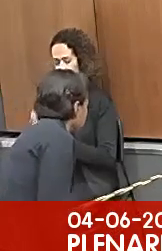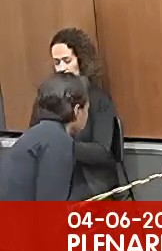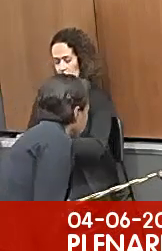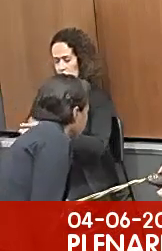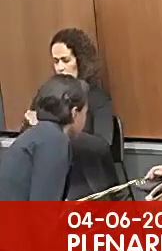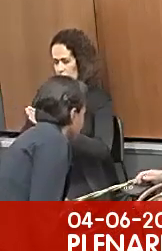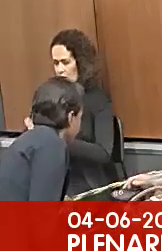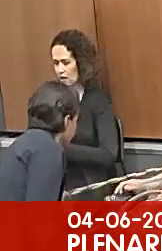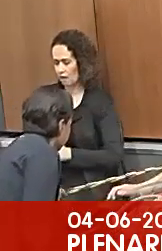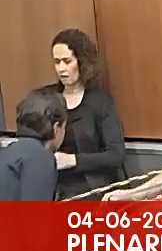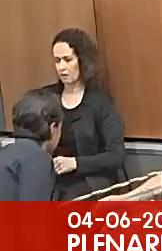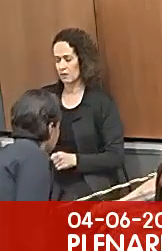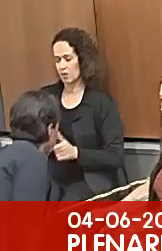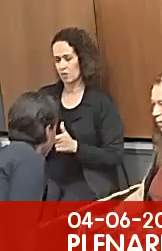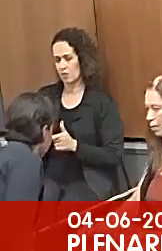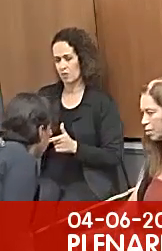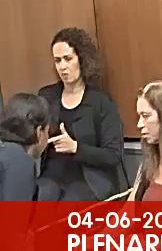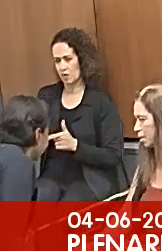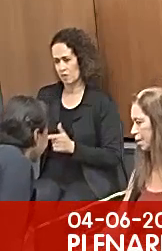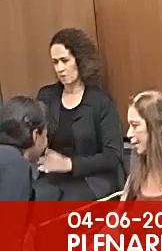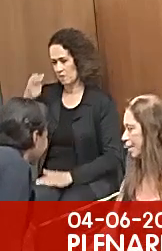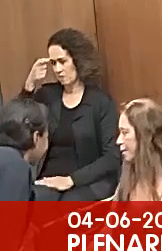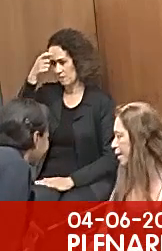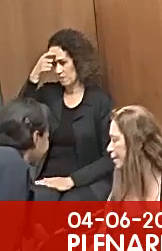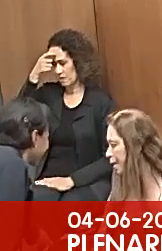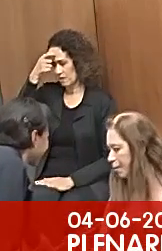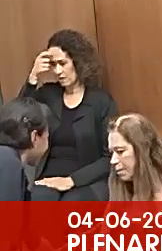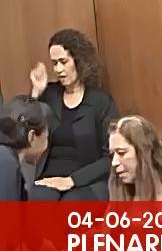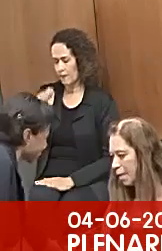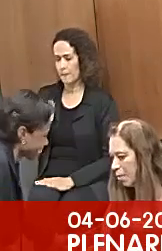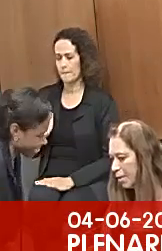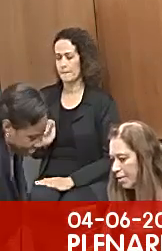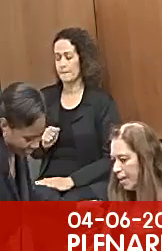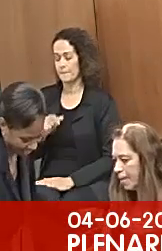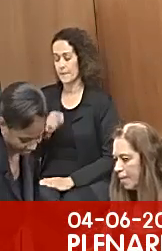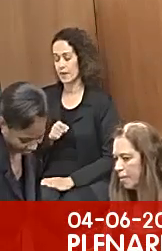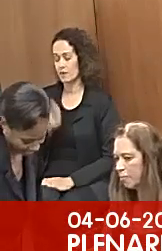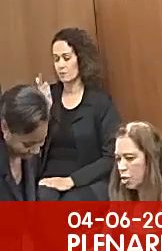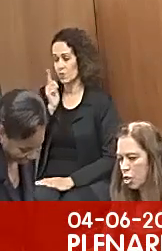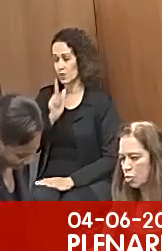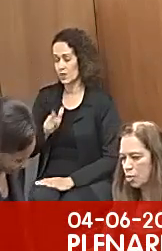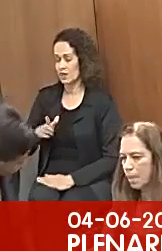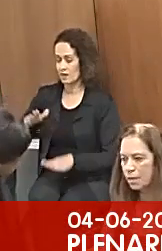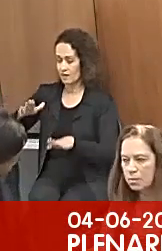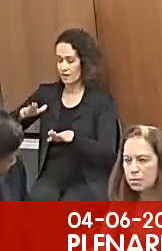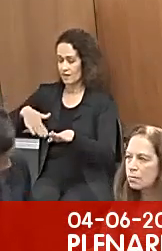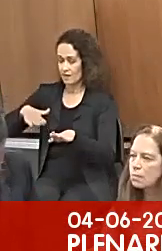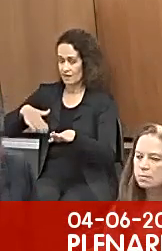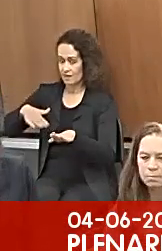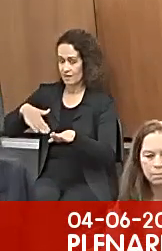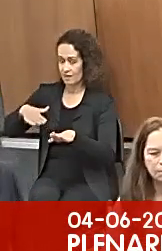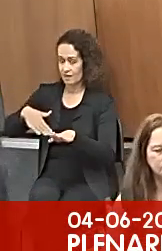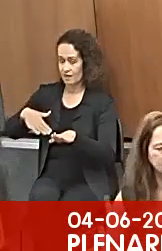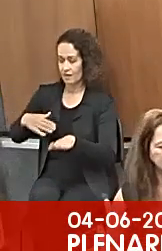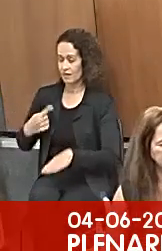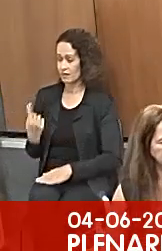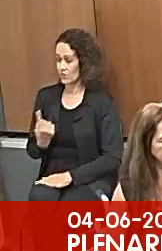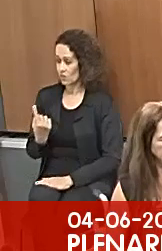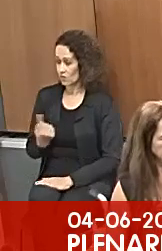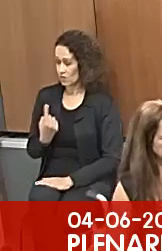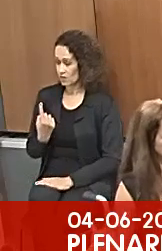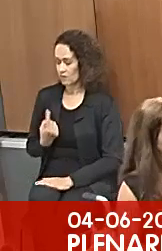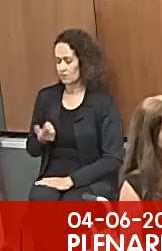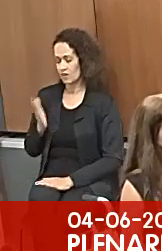e os médicos falaram que ela iria vegetar. Ela já consegue nadar sozinha e já está caminhando sozinha.